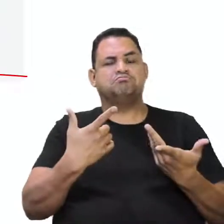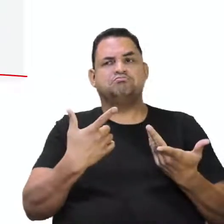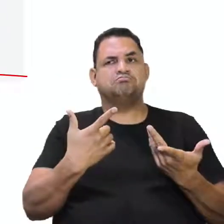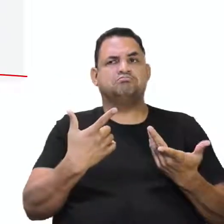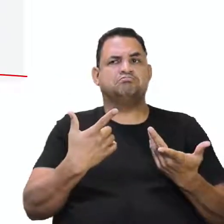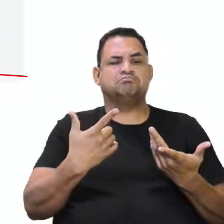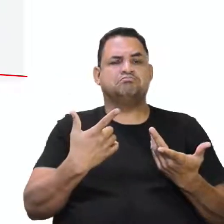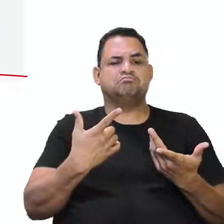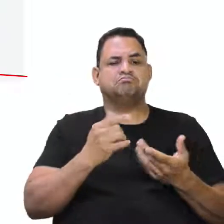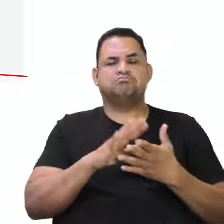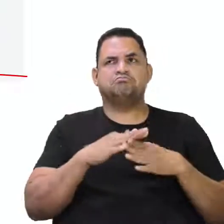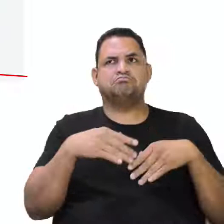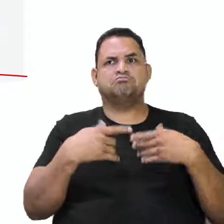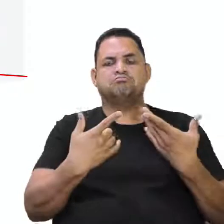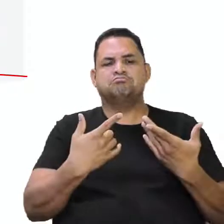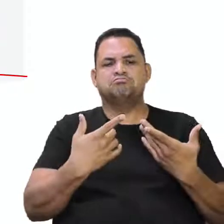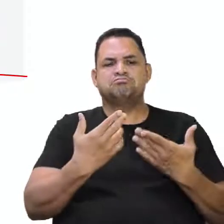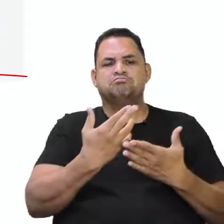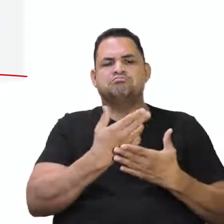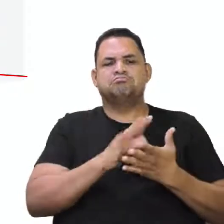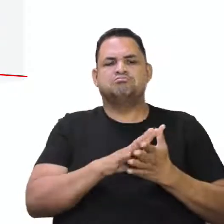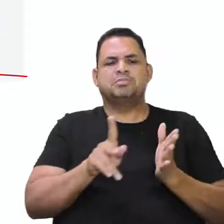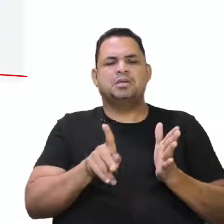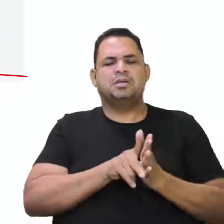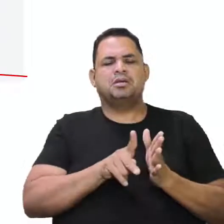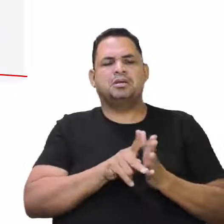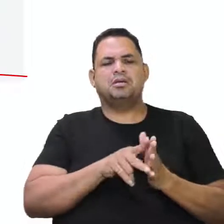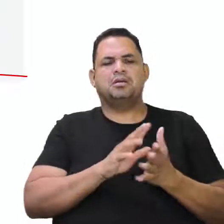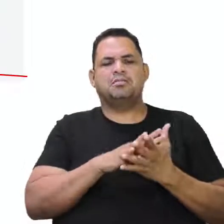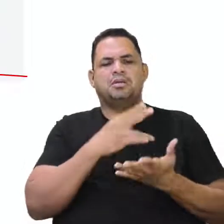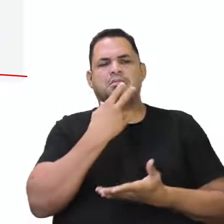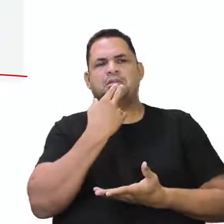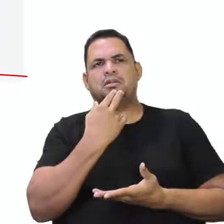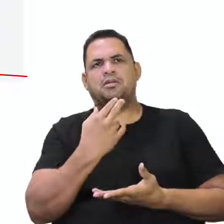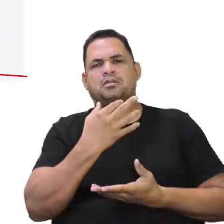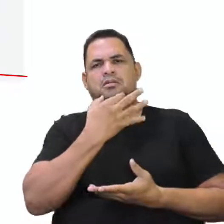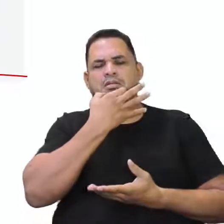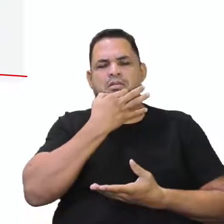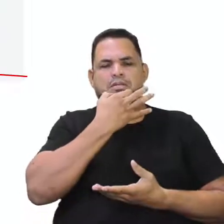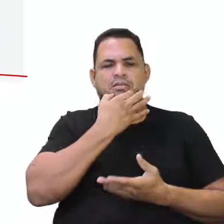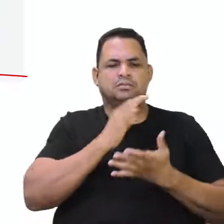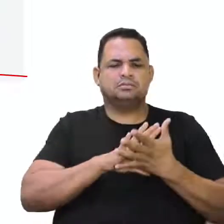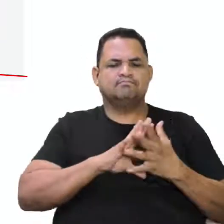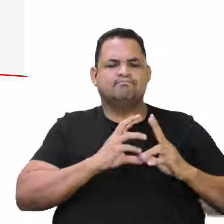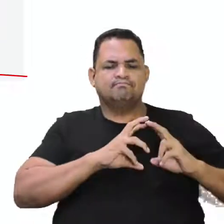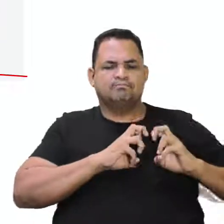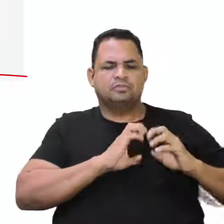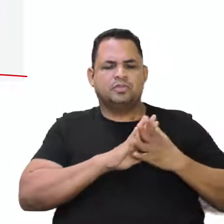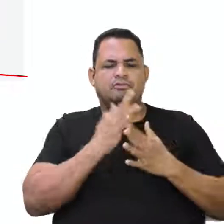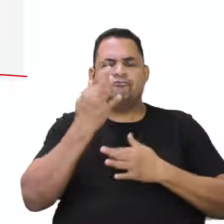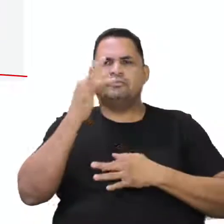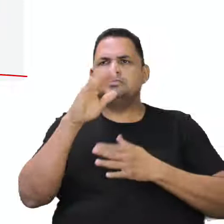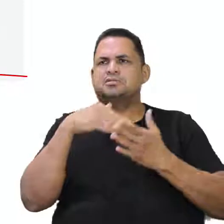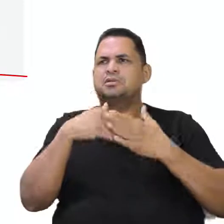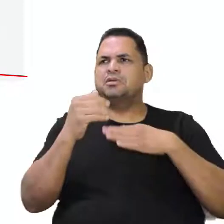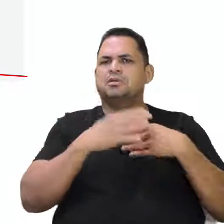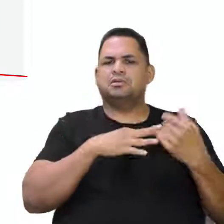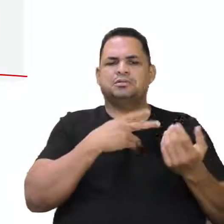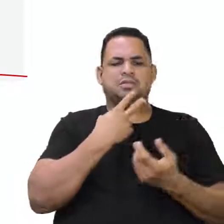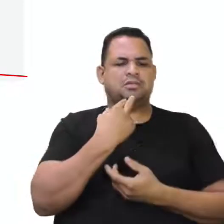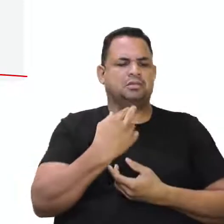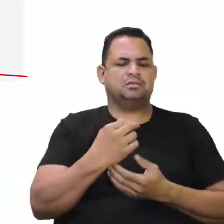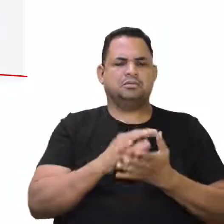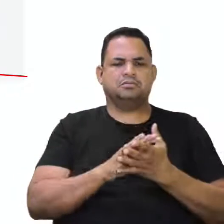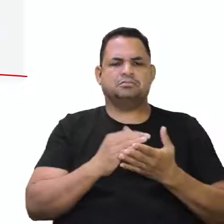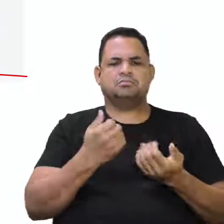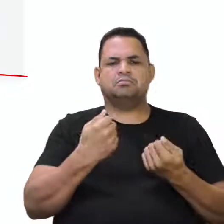sobre algo, sobre a própria língua inglesa, se você é apaixonado por inglês, por francês, por qualquer outra língua.